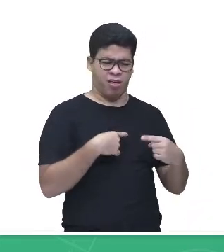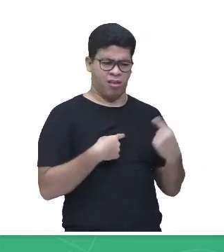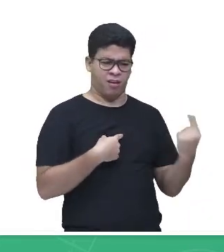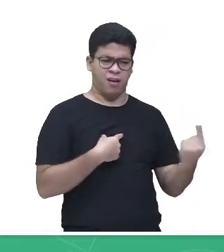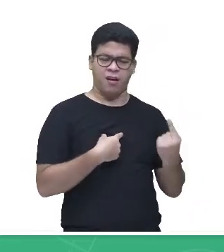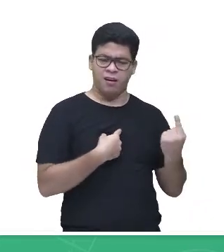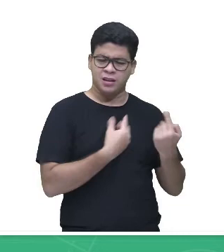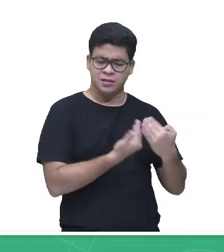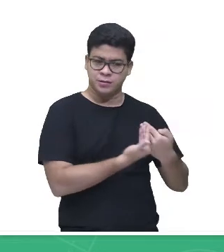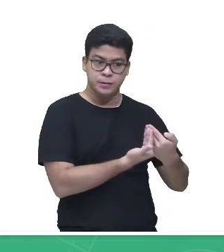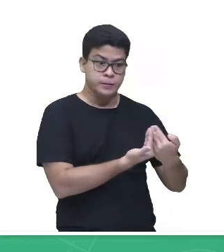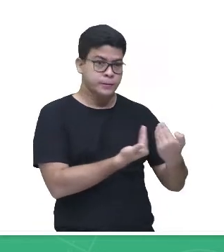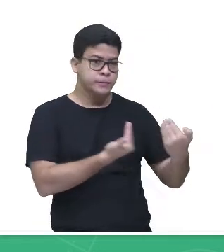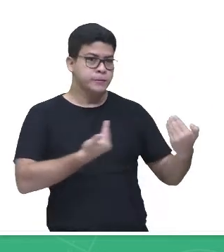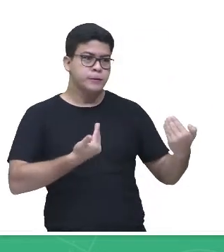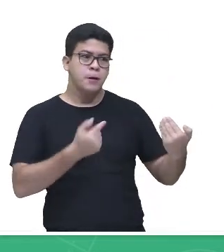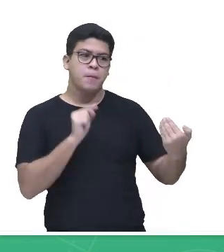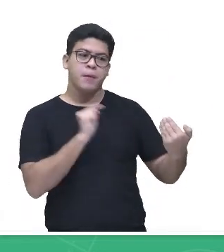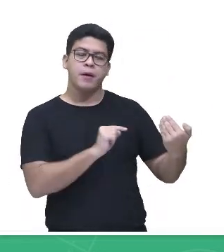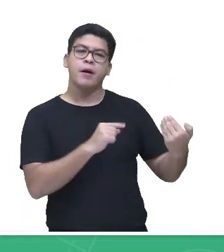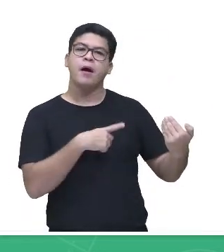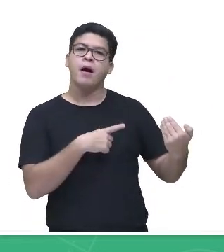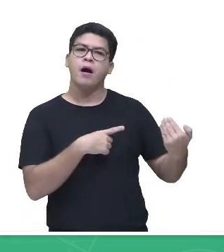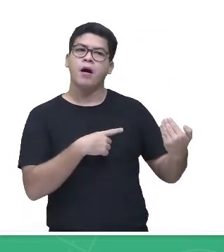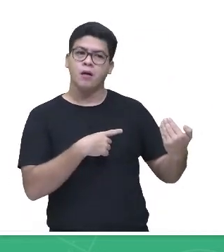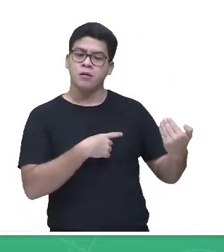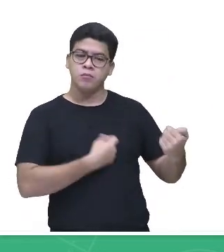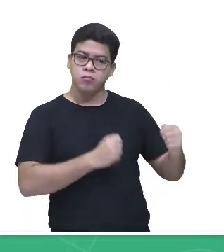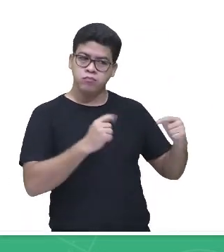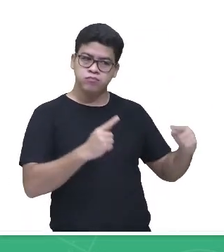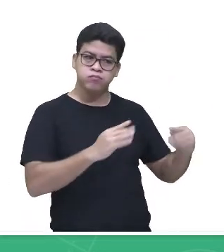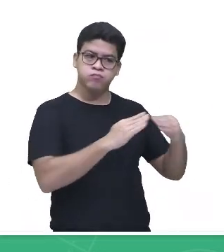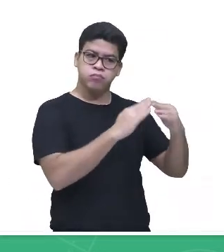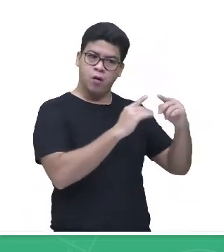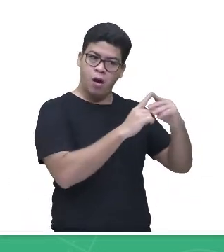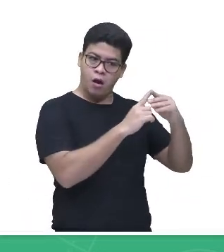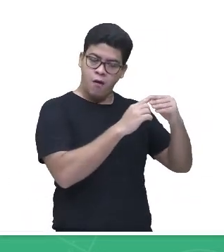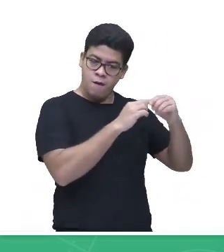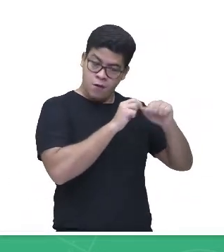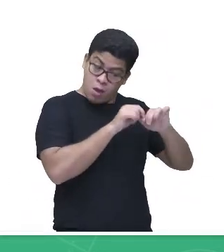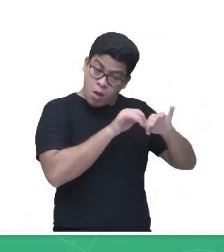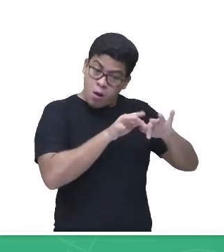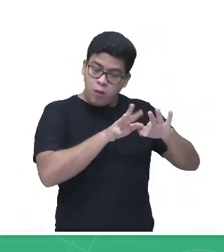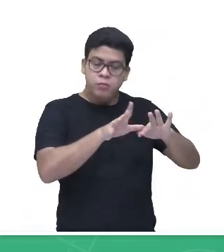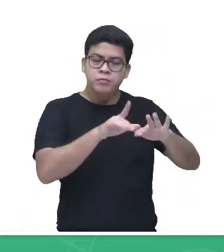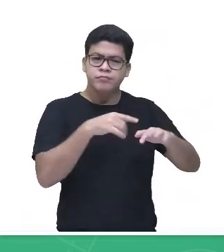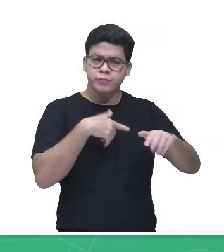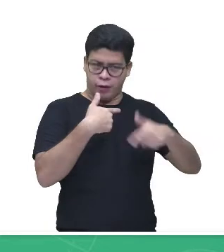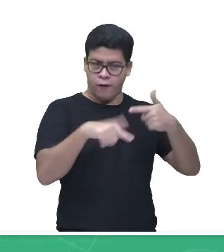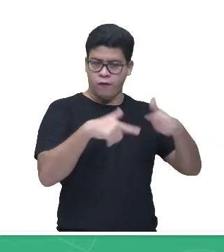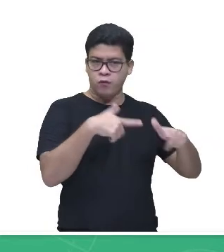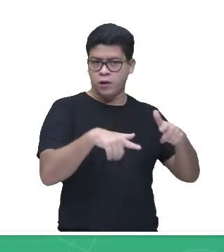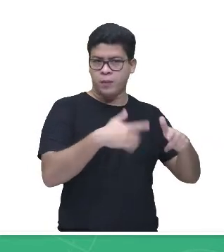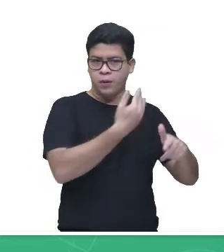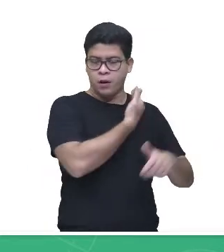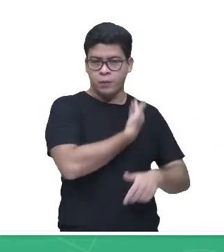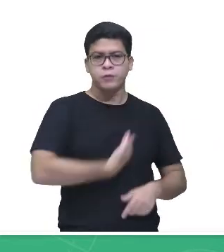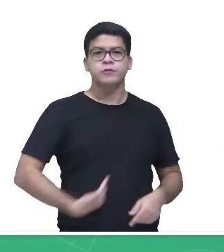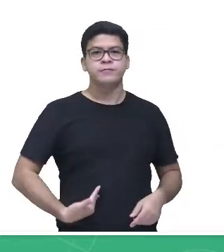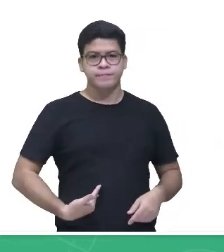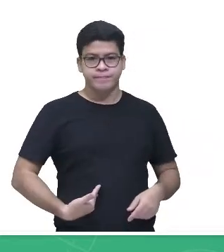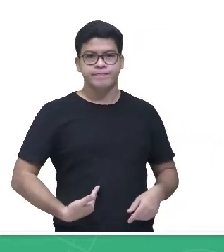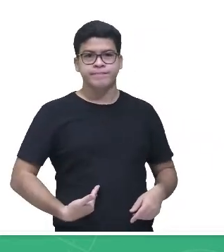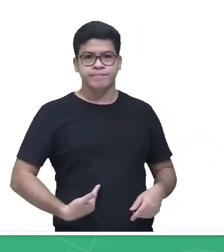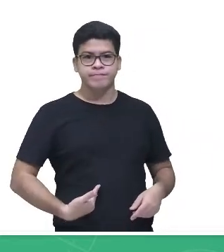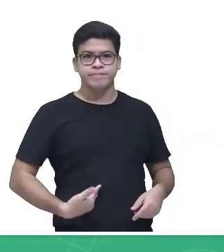coladinhos comigo. Se a função de vocês é levar o catolicismo, vocês vão trabalhar para o Estado. Então, ele